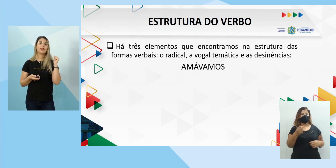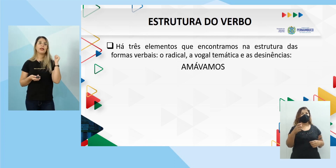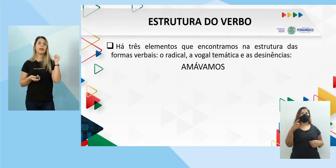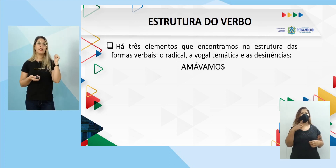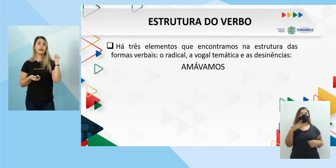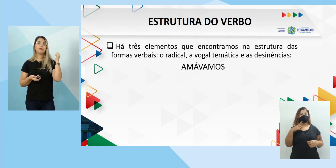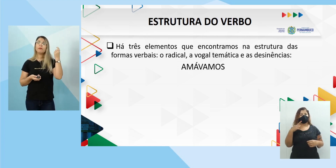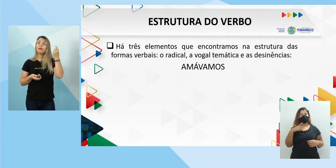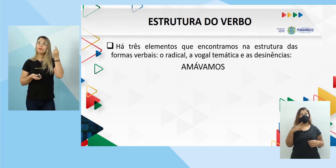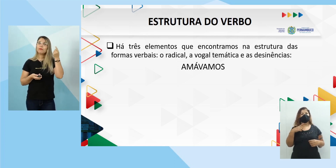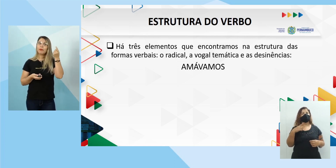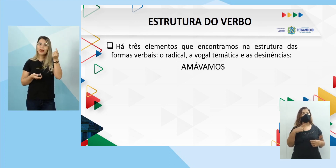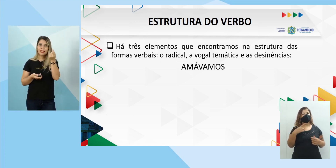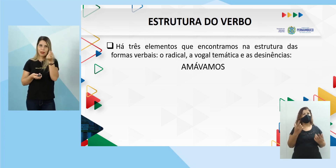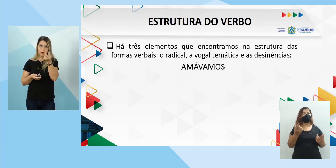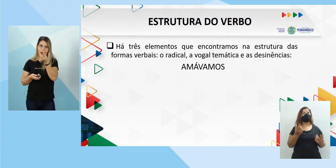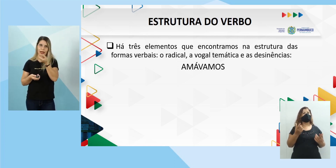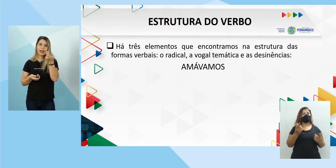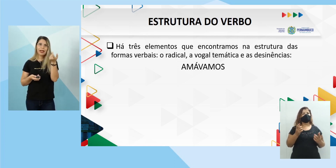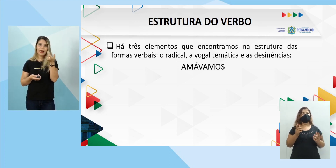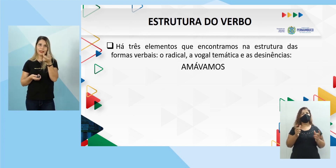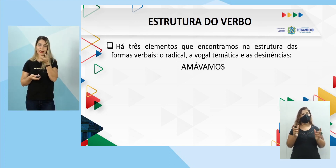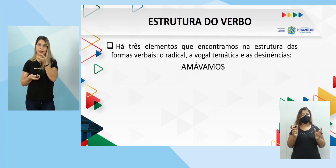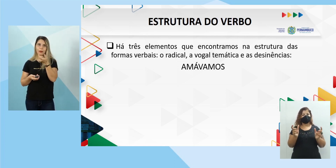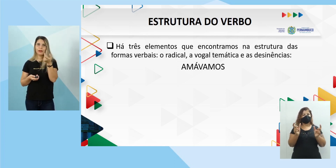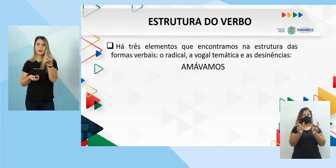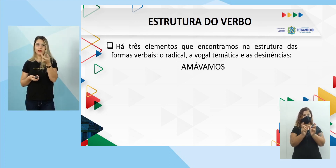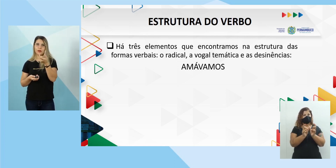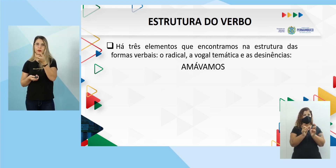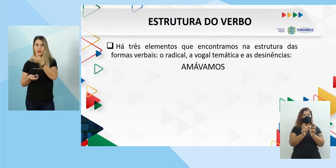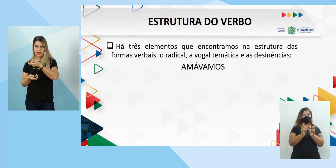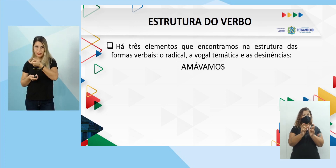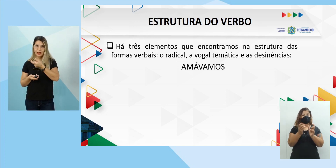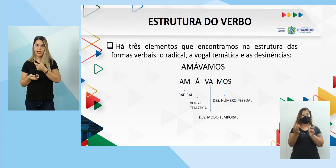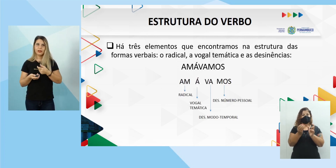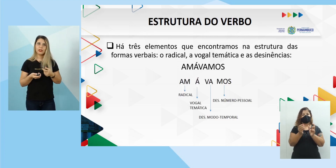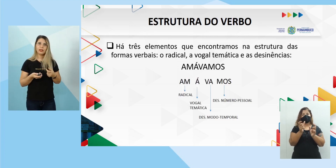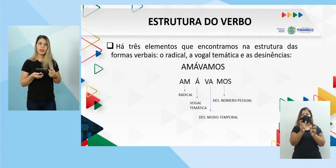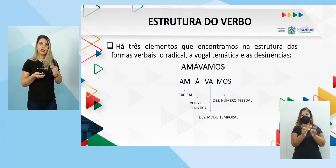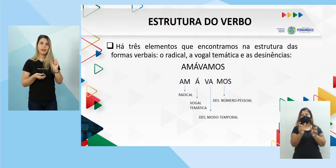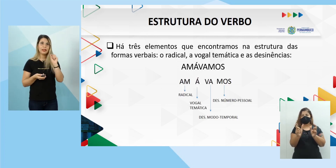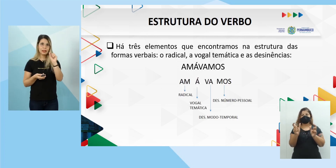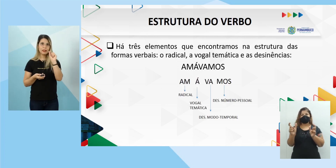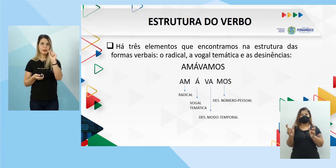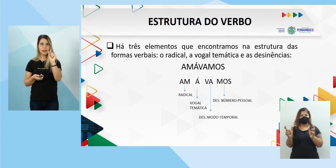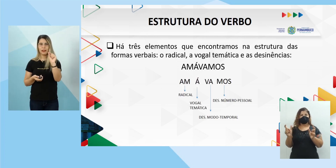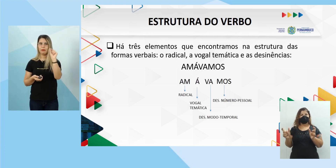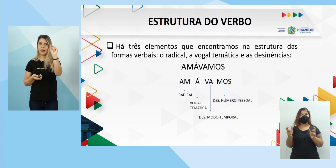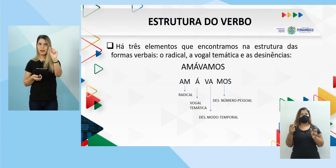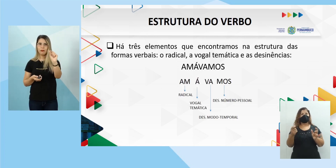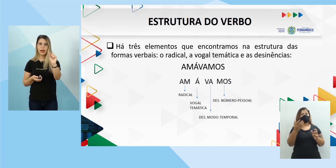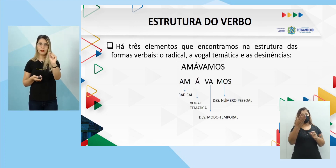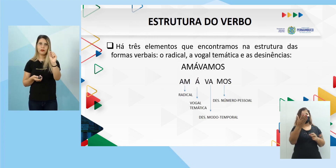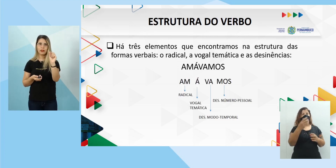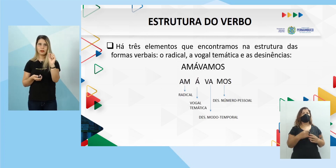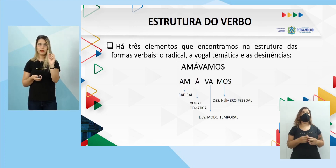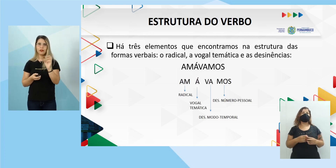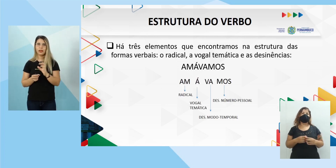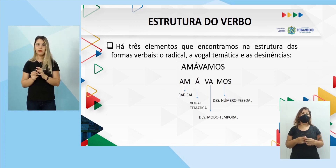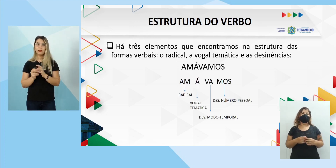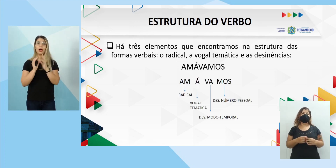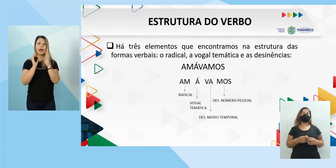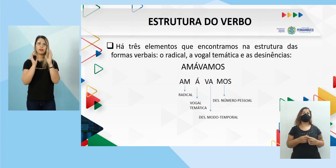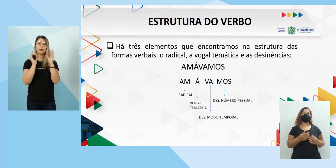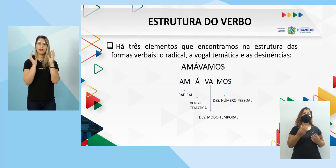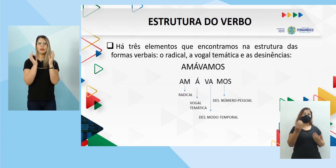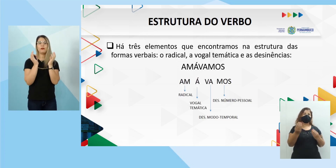tá? Para separar cada elementozinho dele, a gente teria isso aqui. Aí embaixo vocês estão